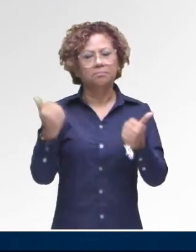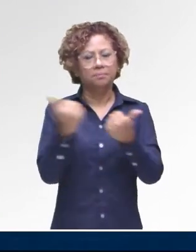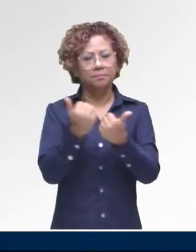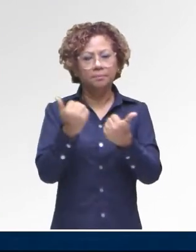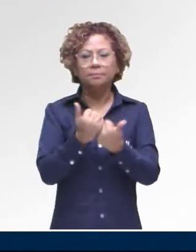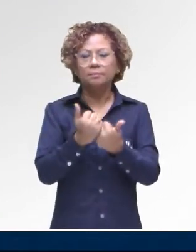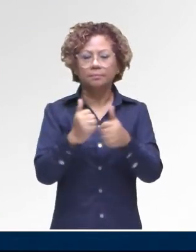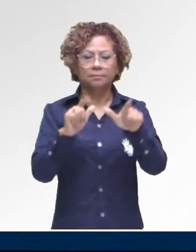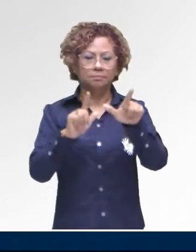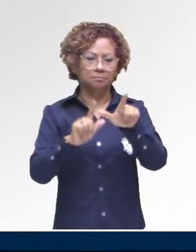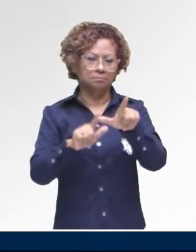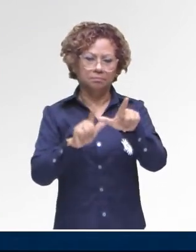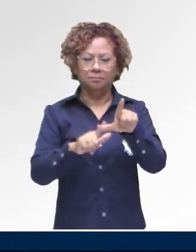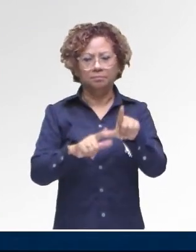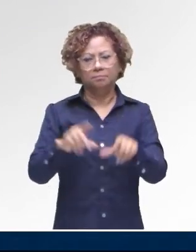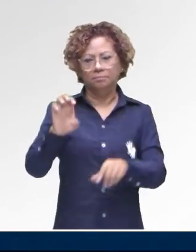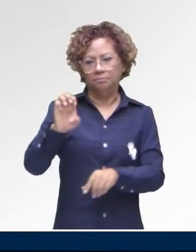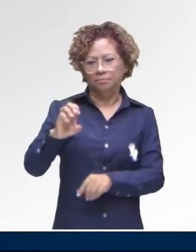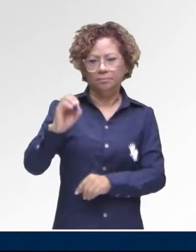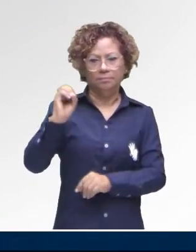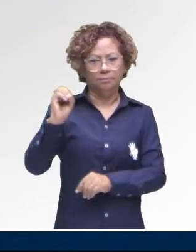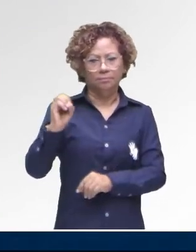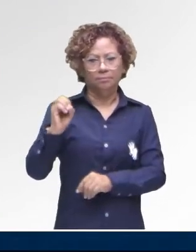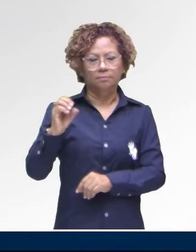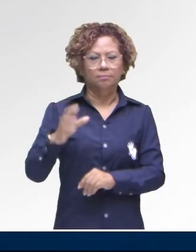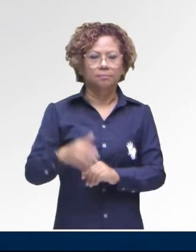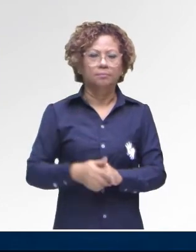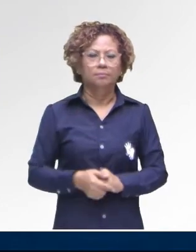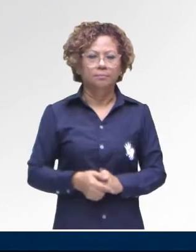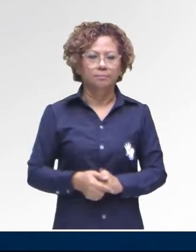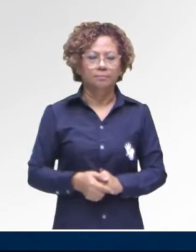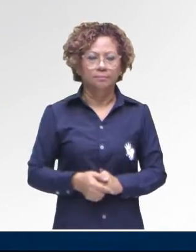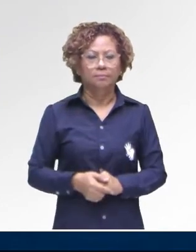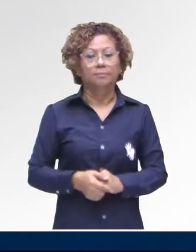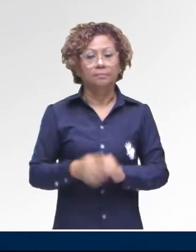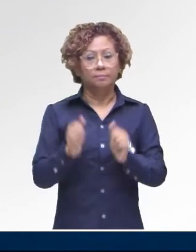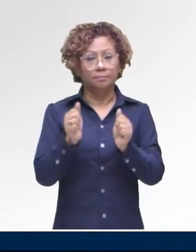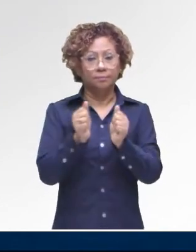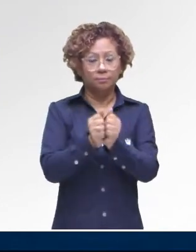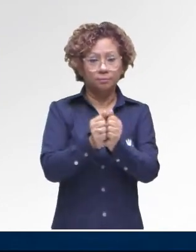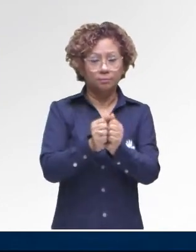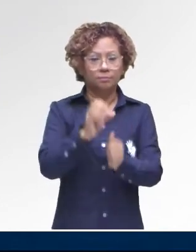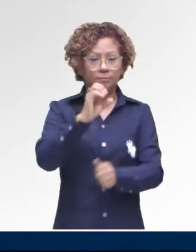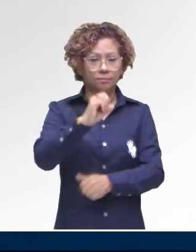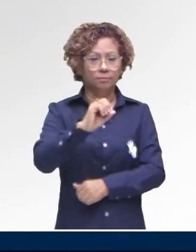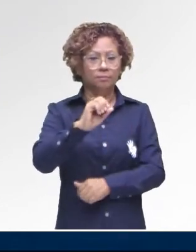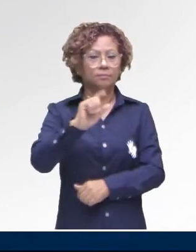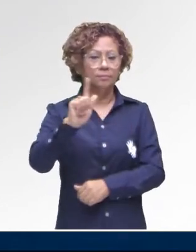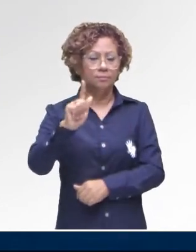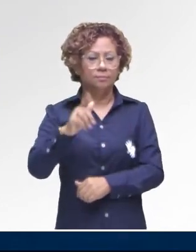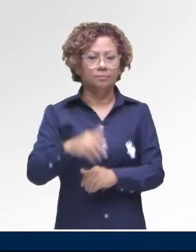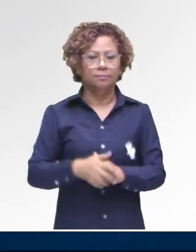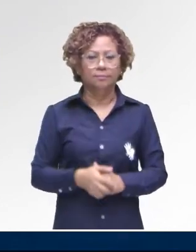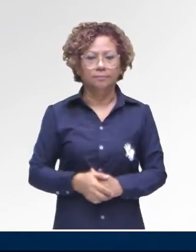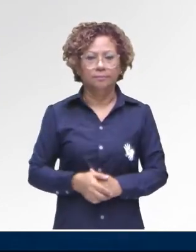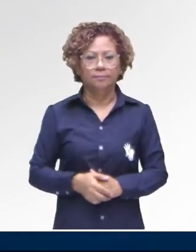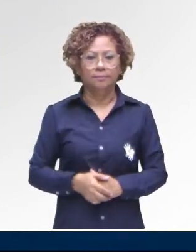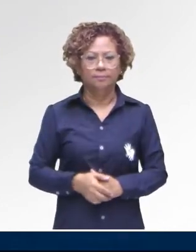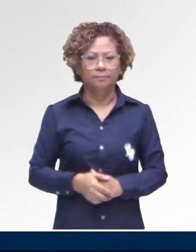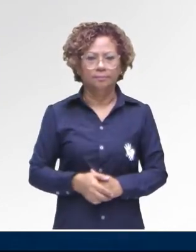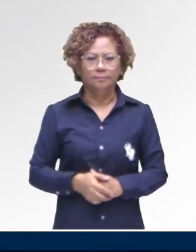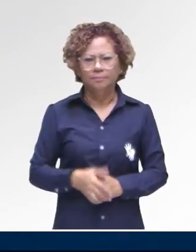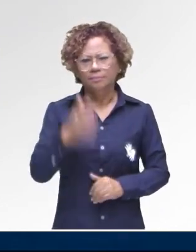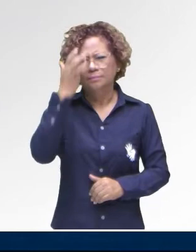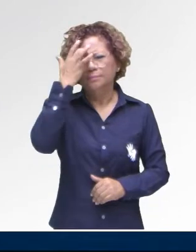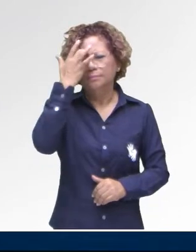ponto G, digamos, O e G. Nós teríamos aqui, então, O e G, tá? Muito